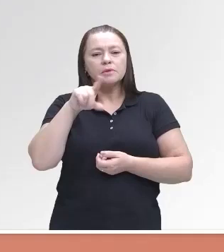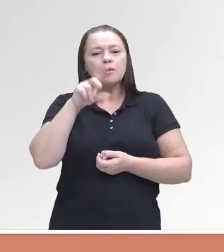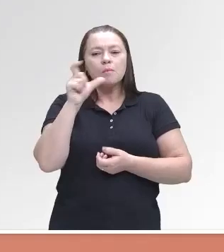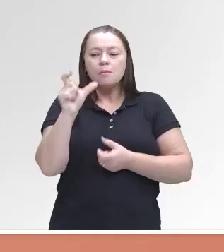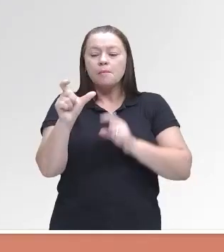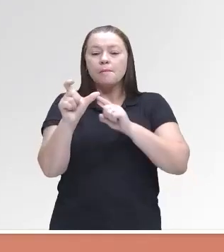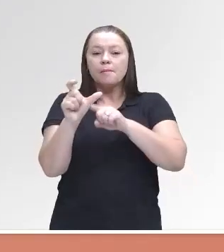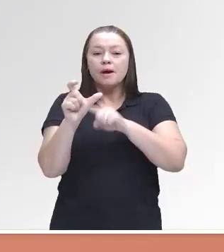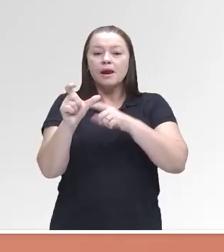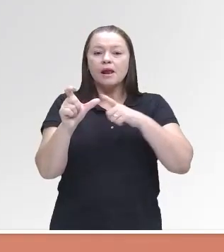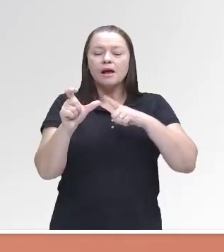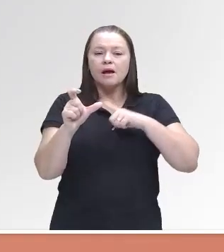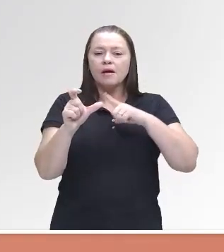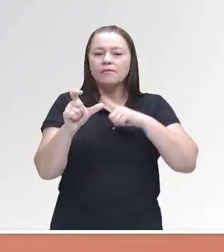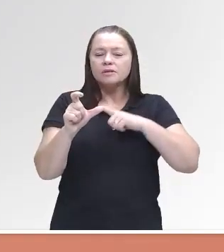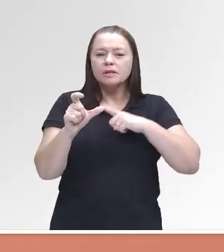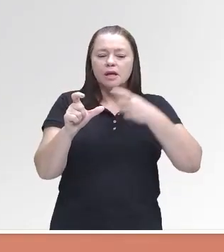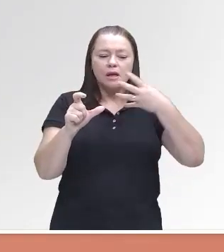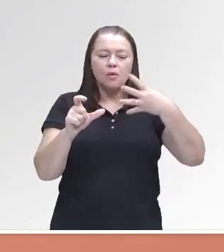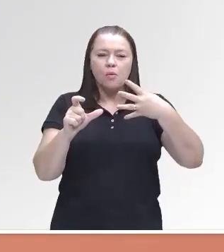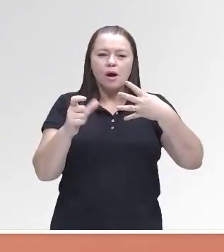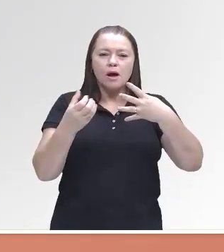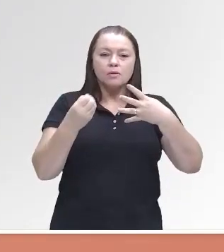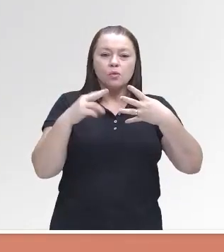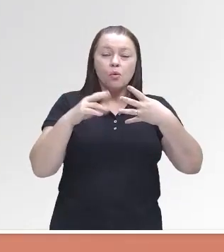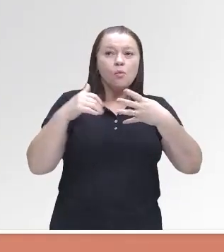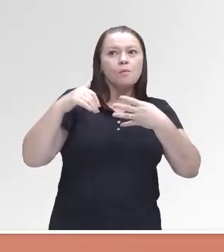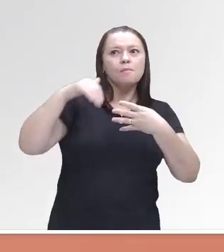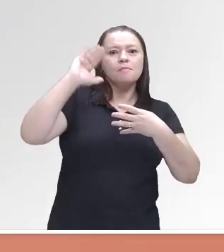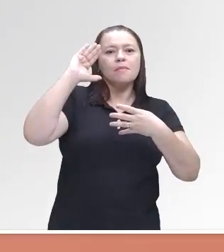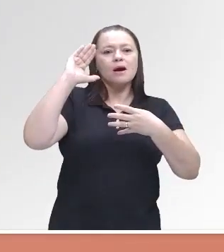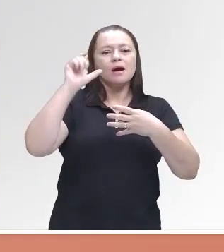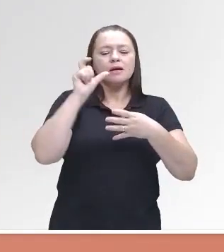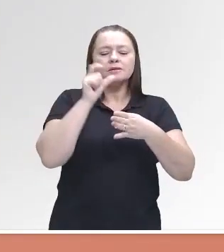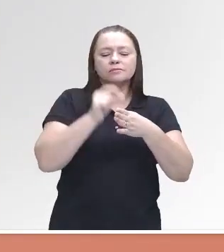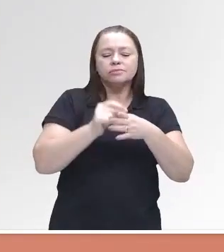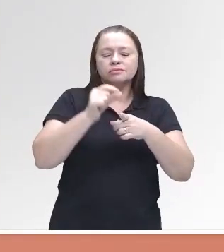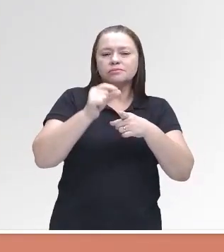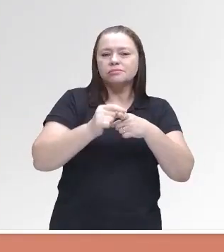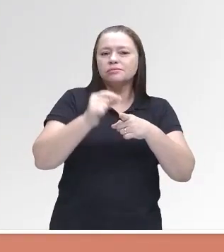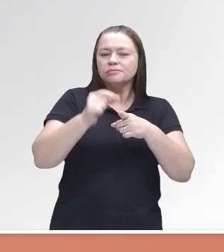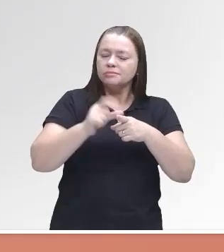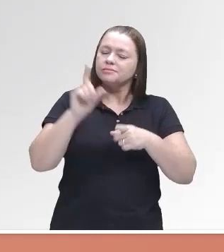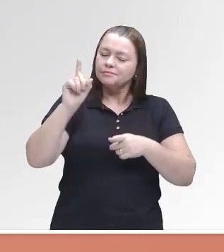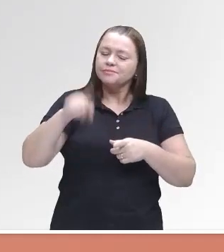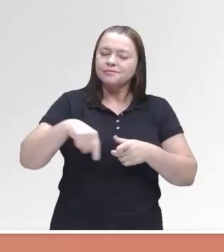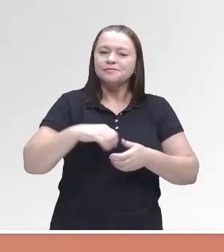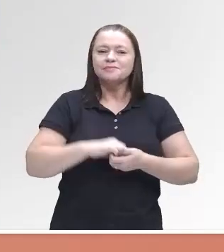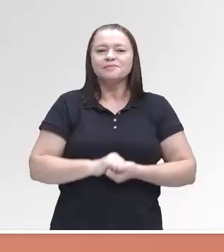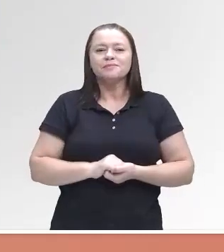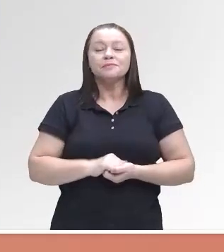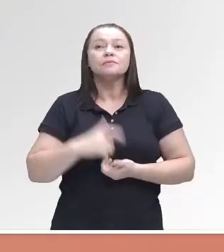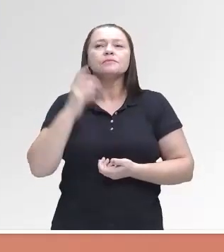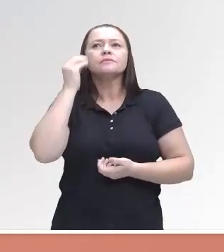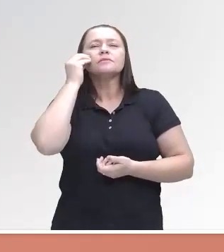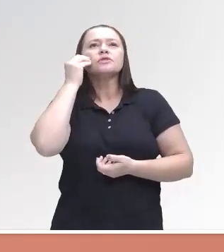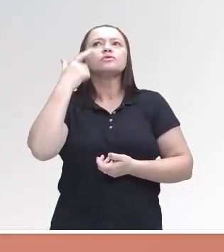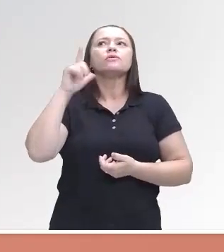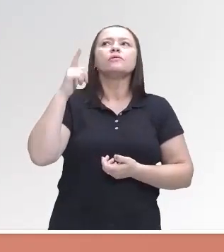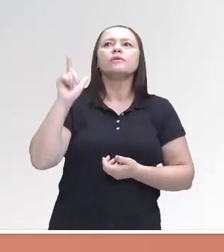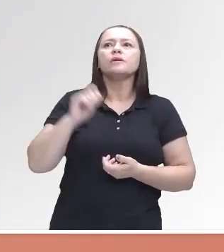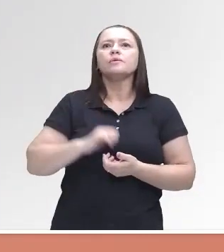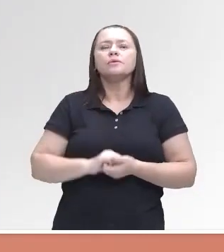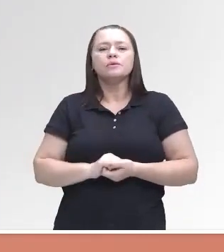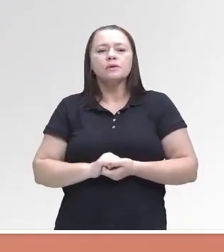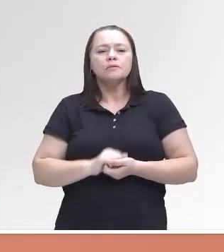quê? Que possuem 4 ou mais sílabas. Isso mesmo. Deixa eu ver outra. O que